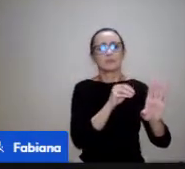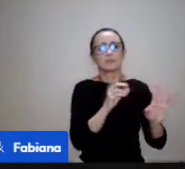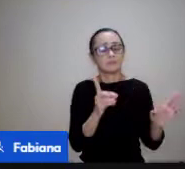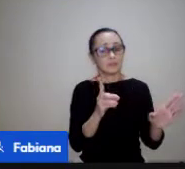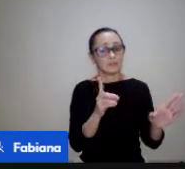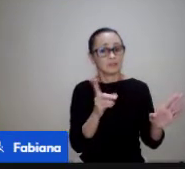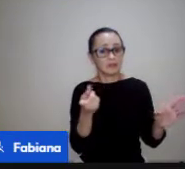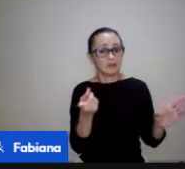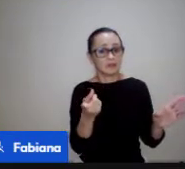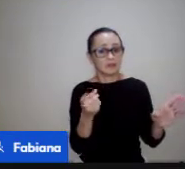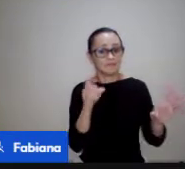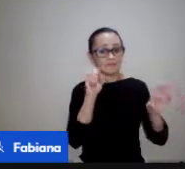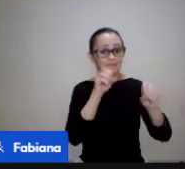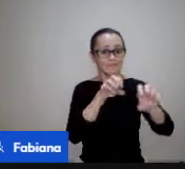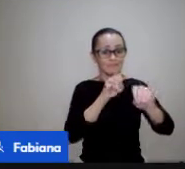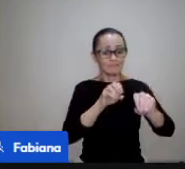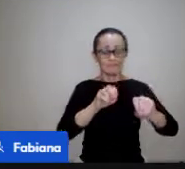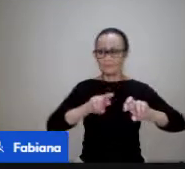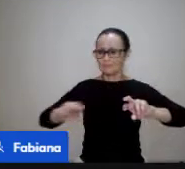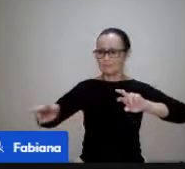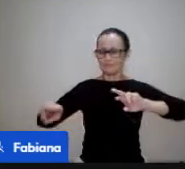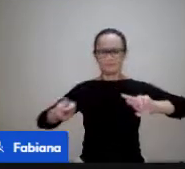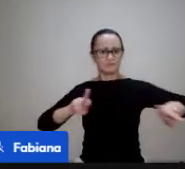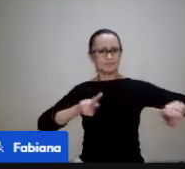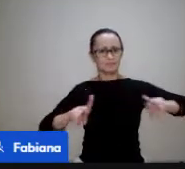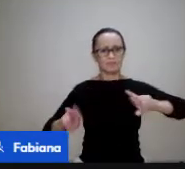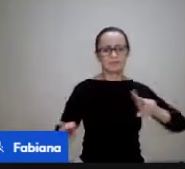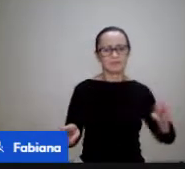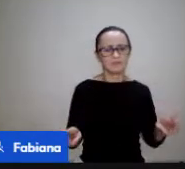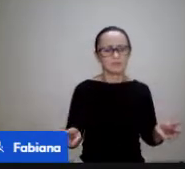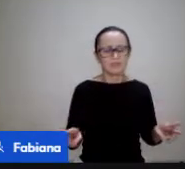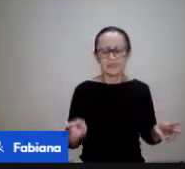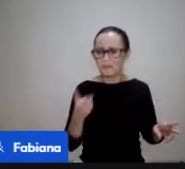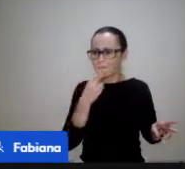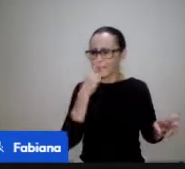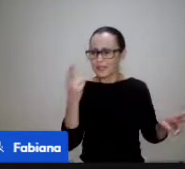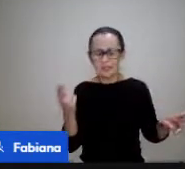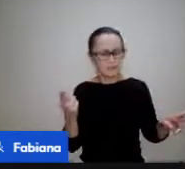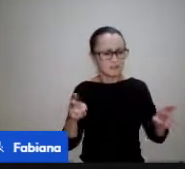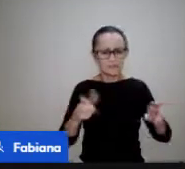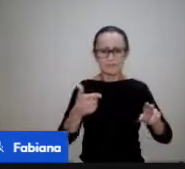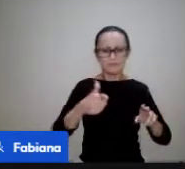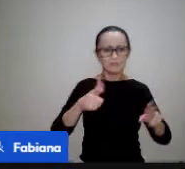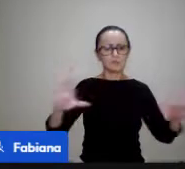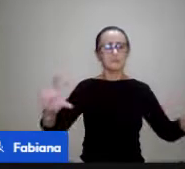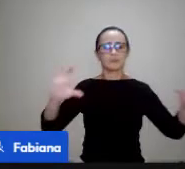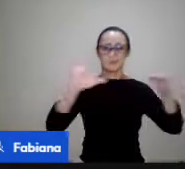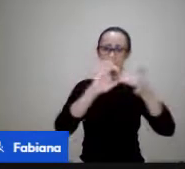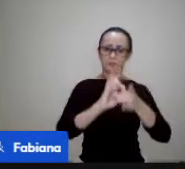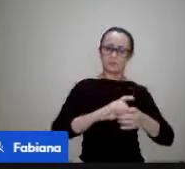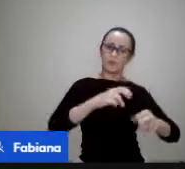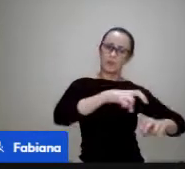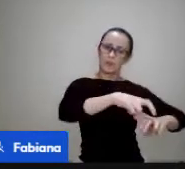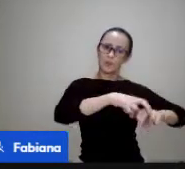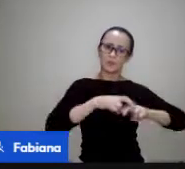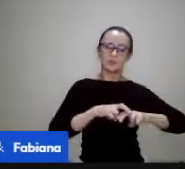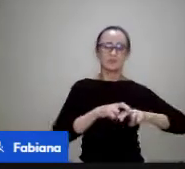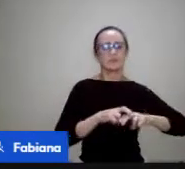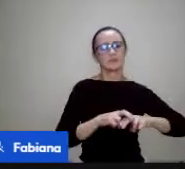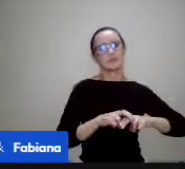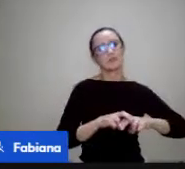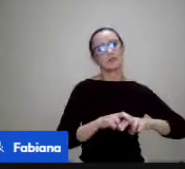falada, conhecimentos abstratos, como se ambos não tivessem relação. É por isso que ela valoriza tanto